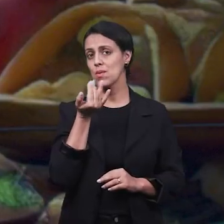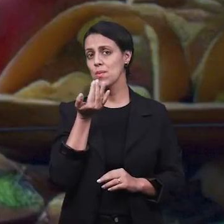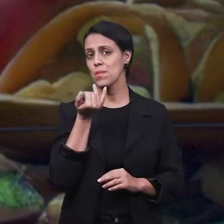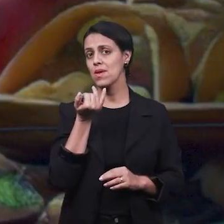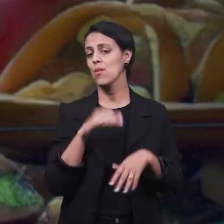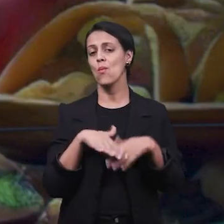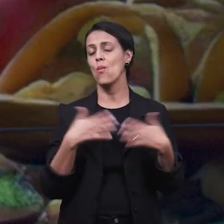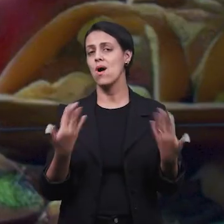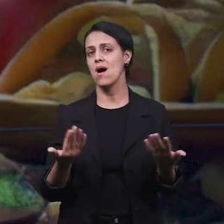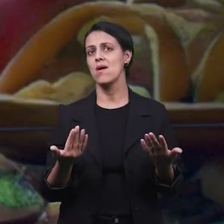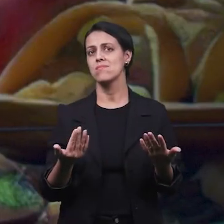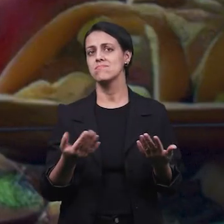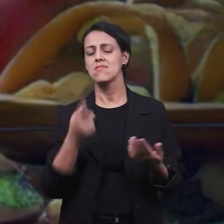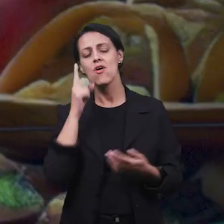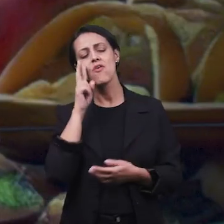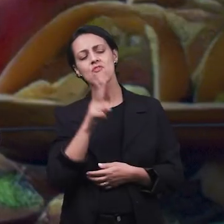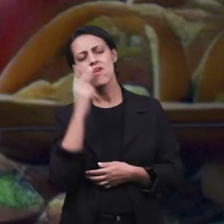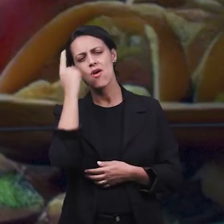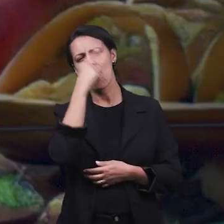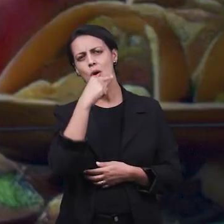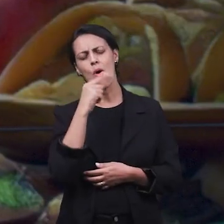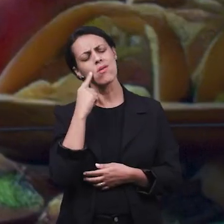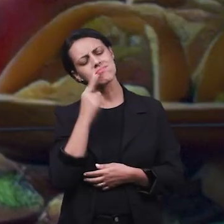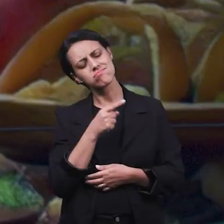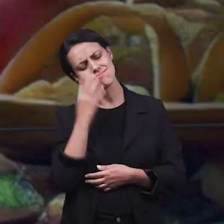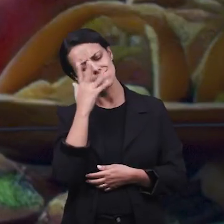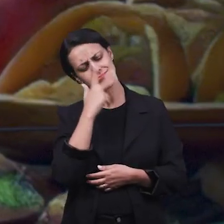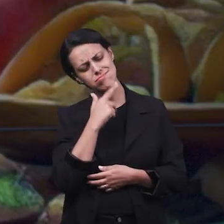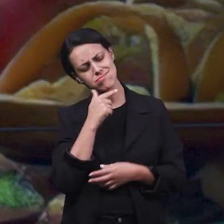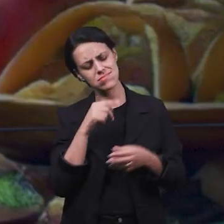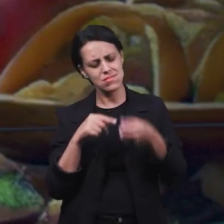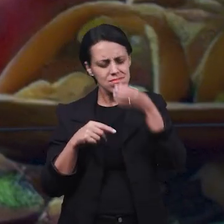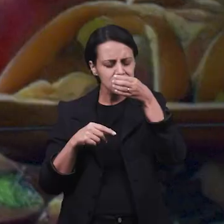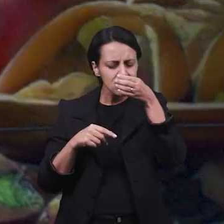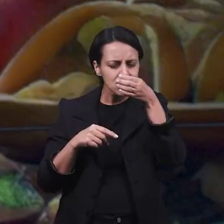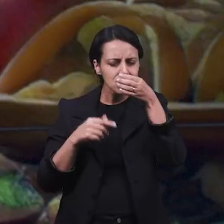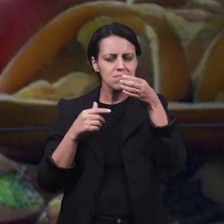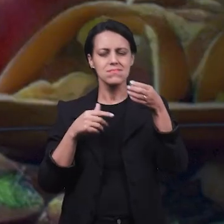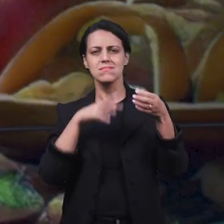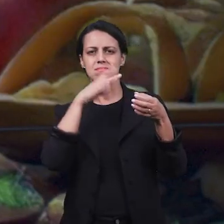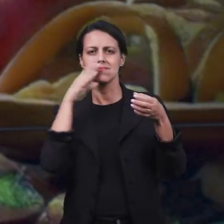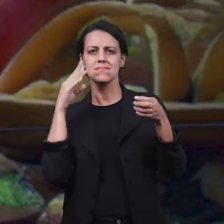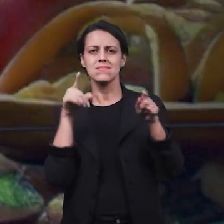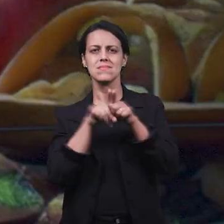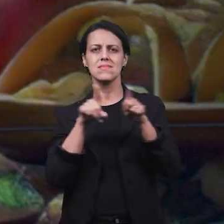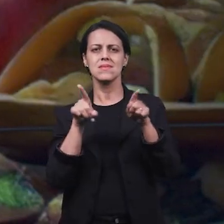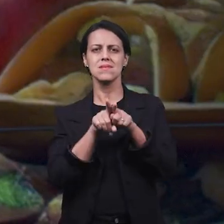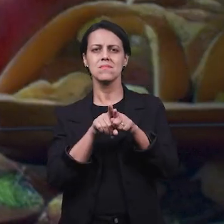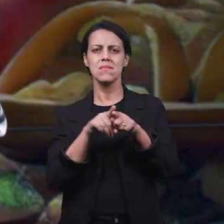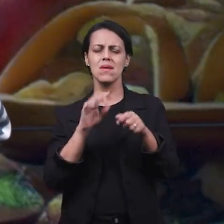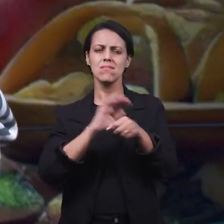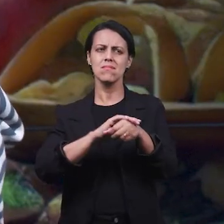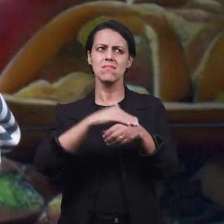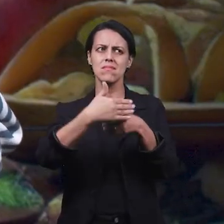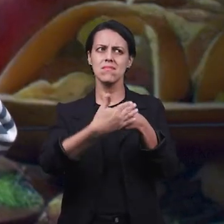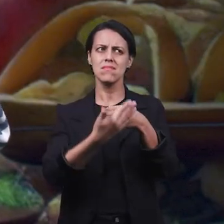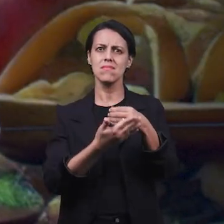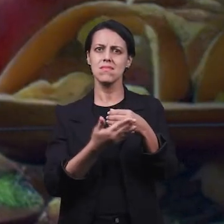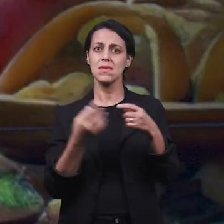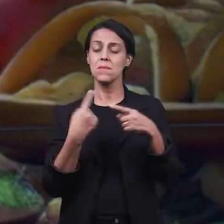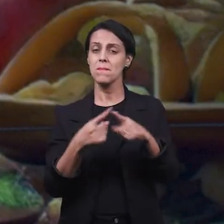feita levada em conta na aparência, no odor, textura e temperatura do produto. Porém, a forma